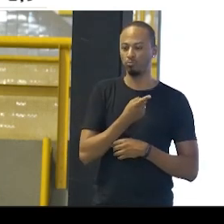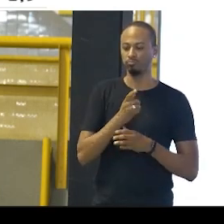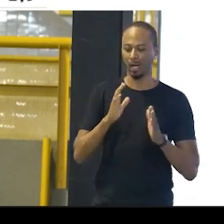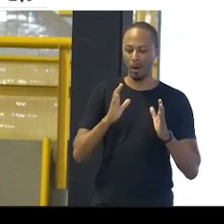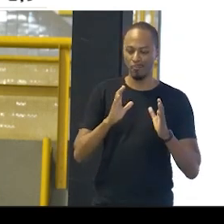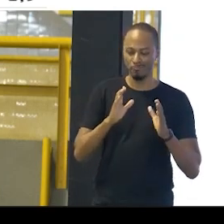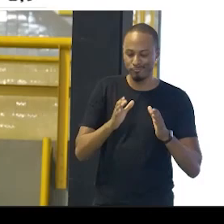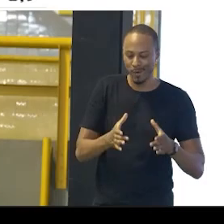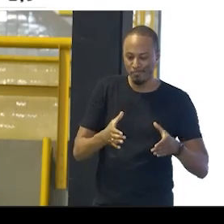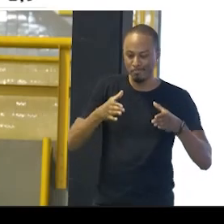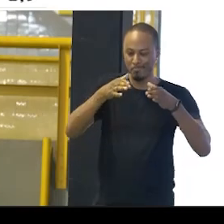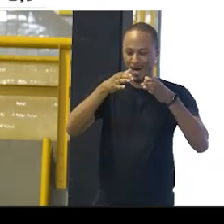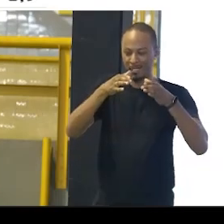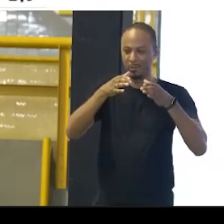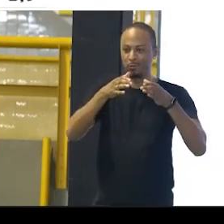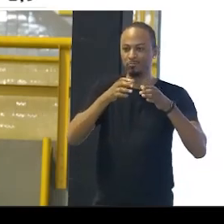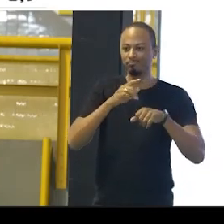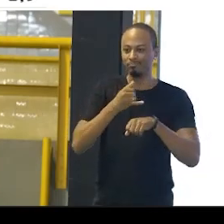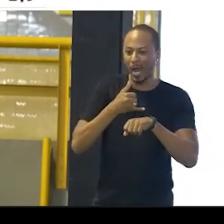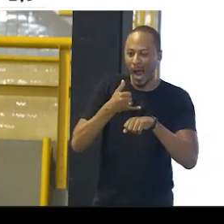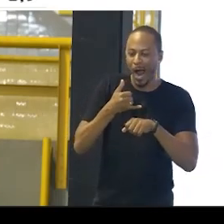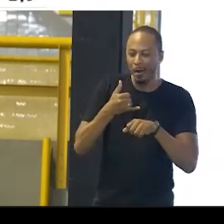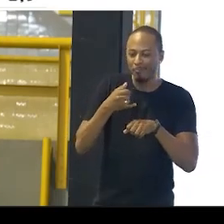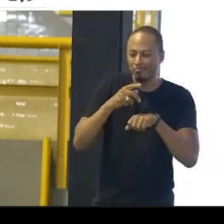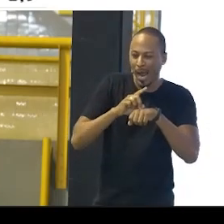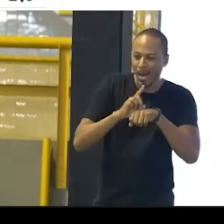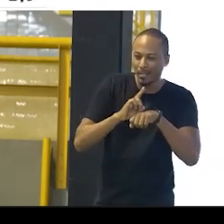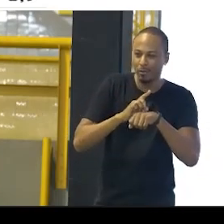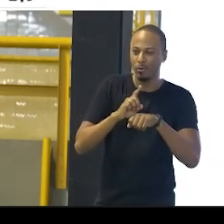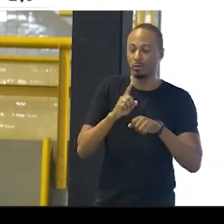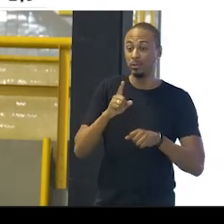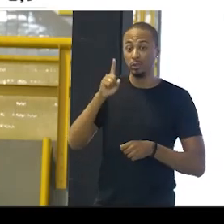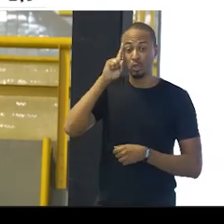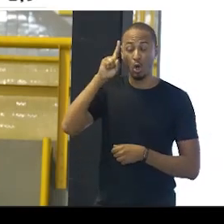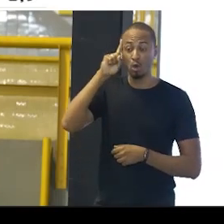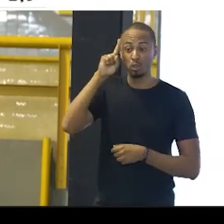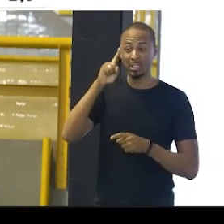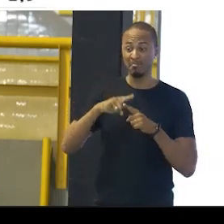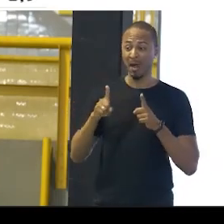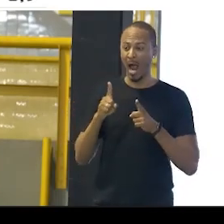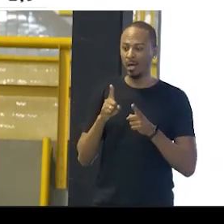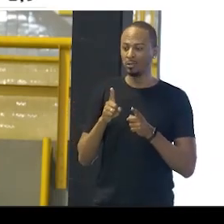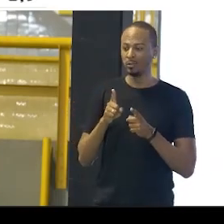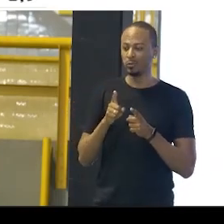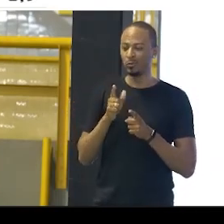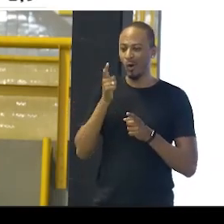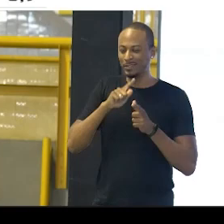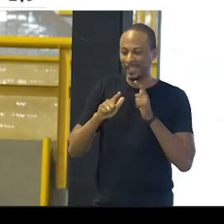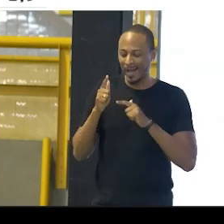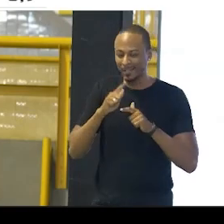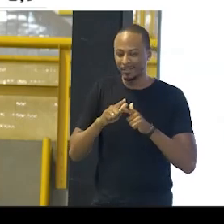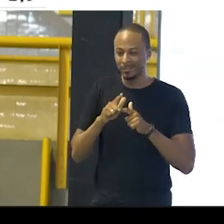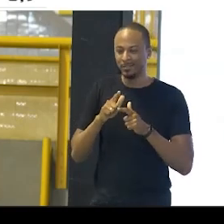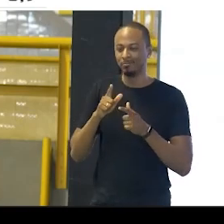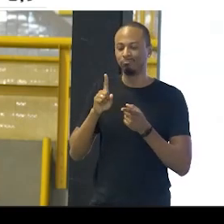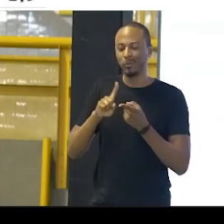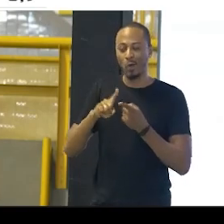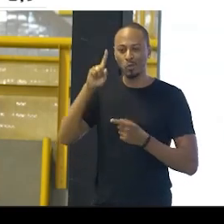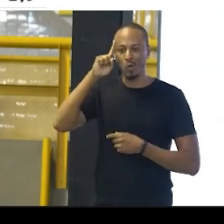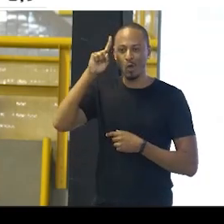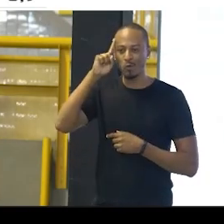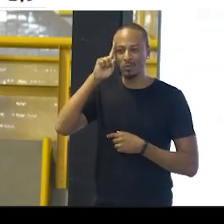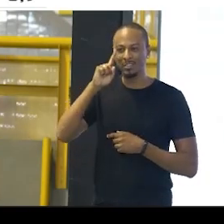quase 20 milhões. Tá? Só para ter uma ideia, o Brasil consome 4 milhões de barris todos os